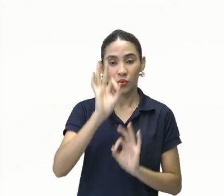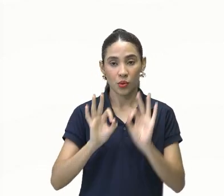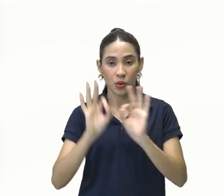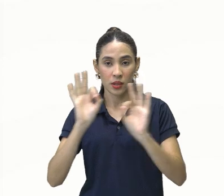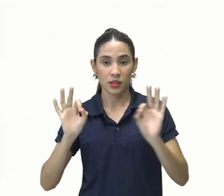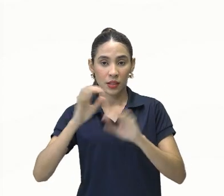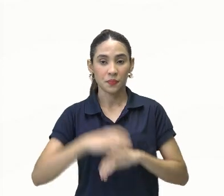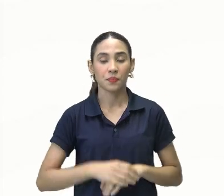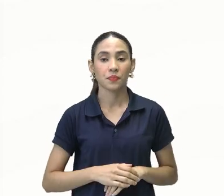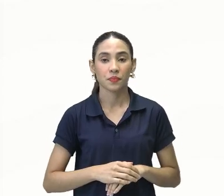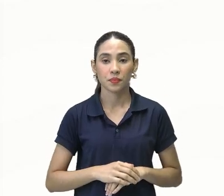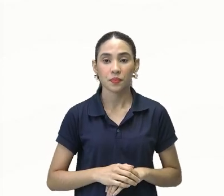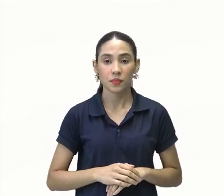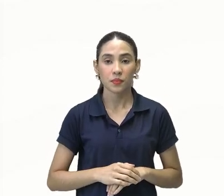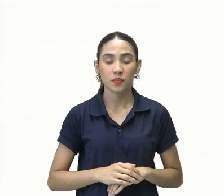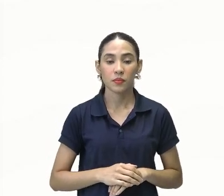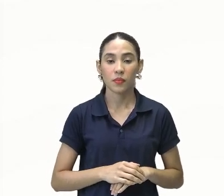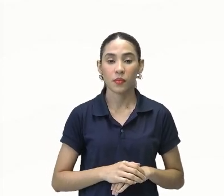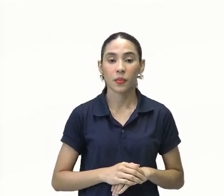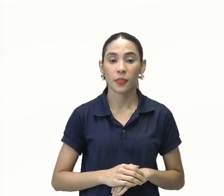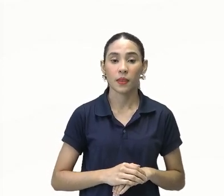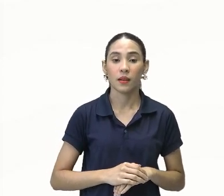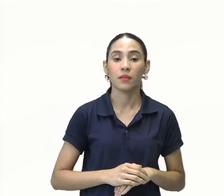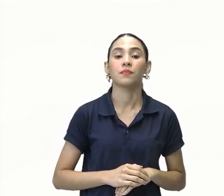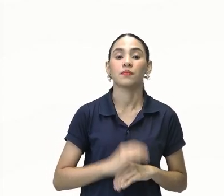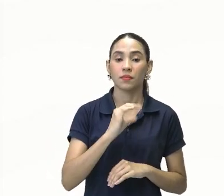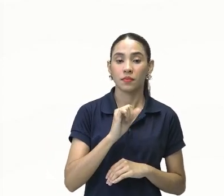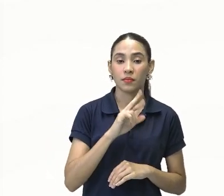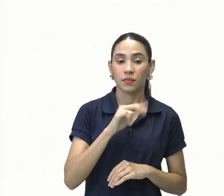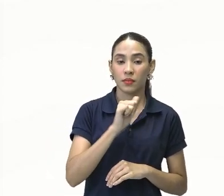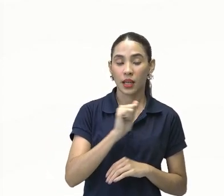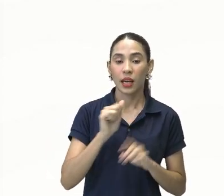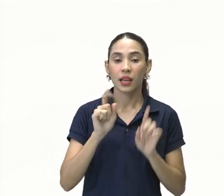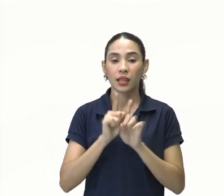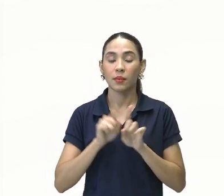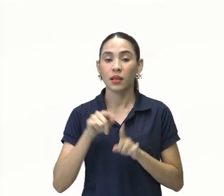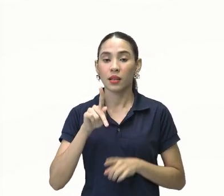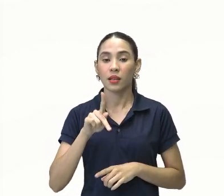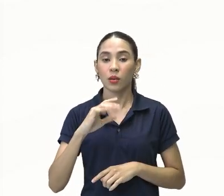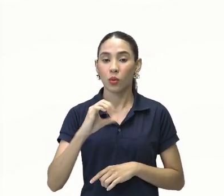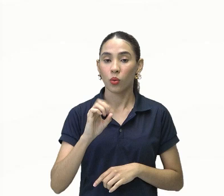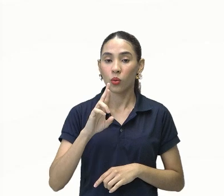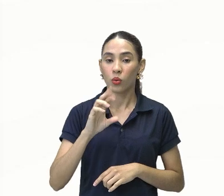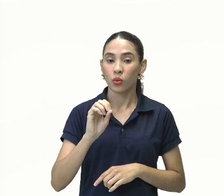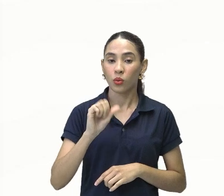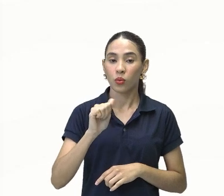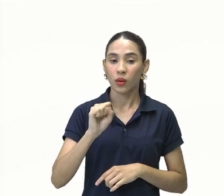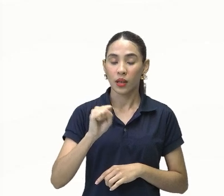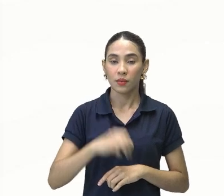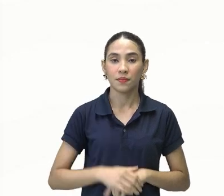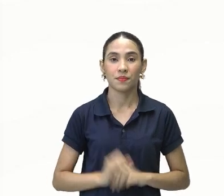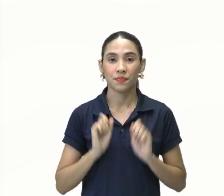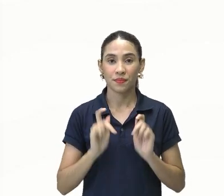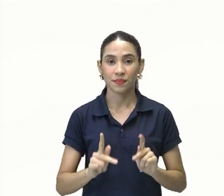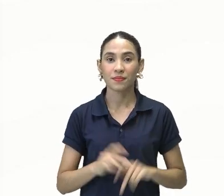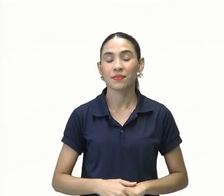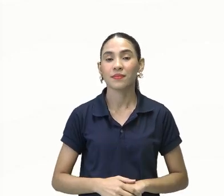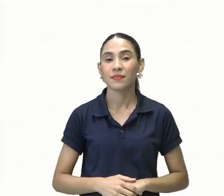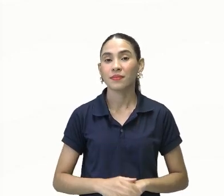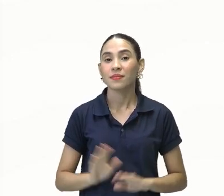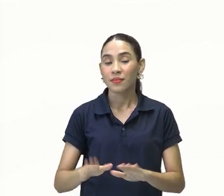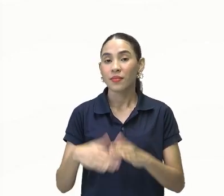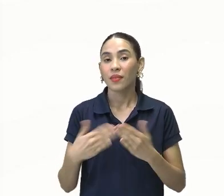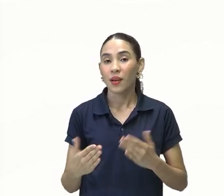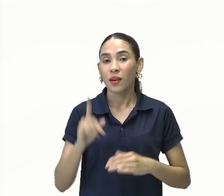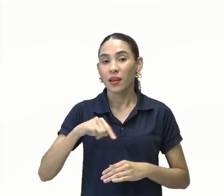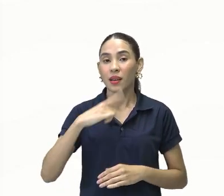organizar aí a minha cara e a minha coroa, tá ok? Então, essa